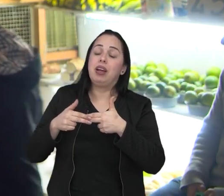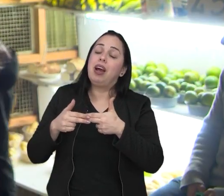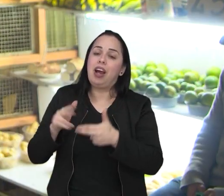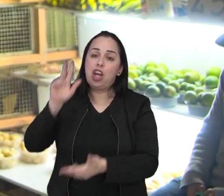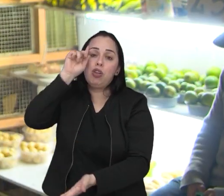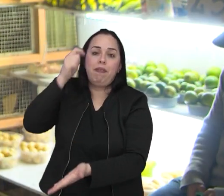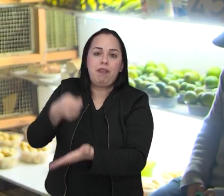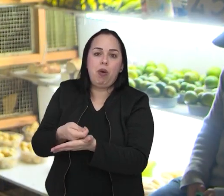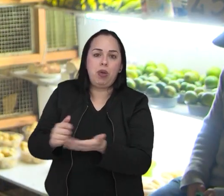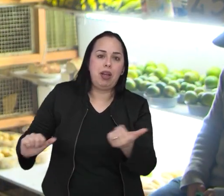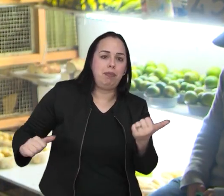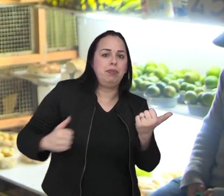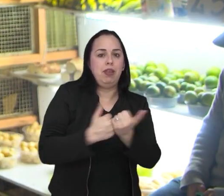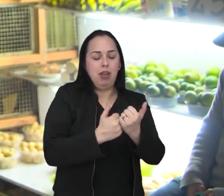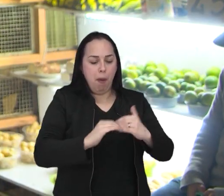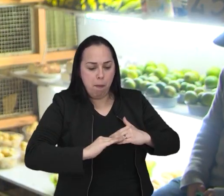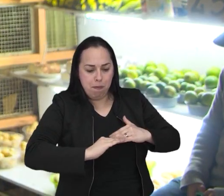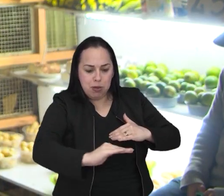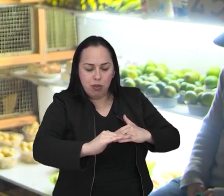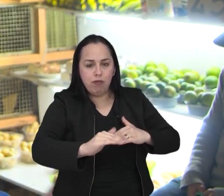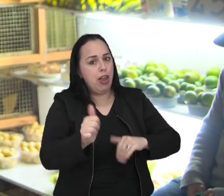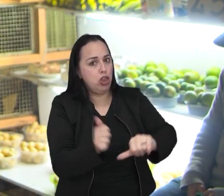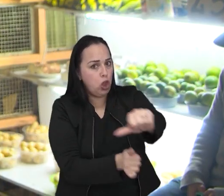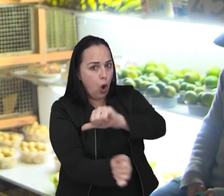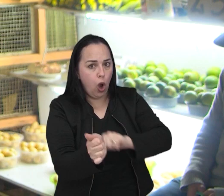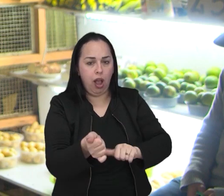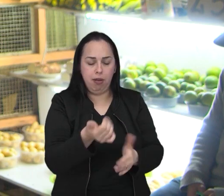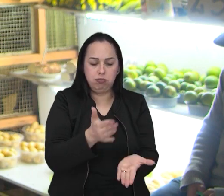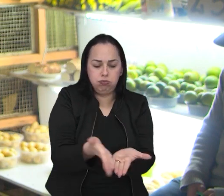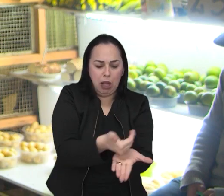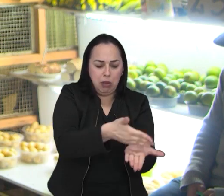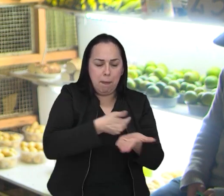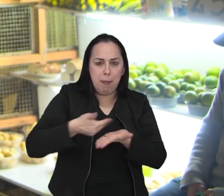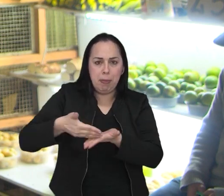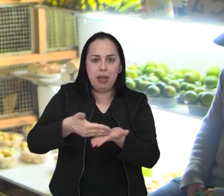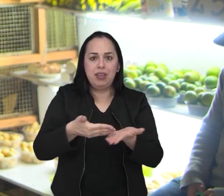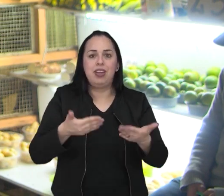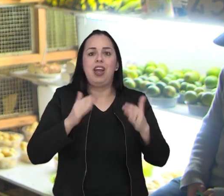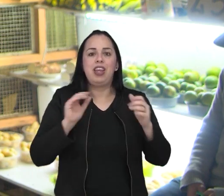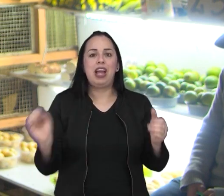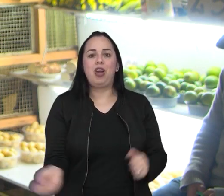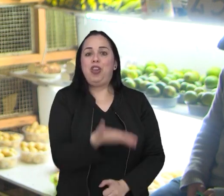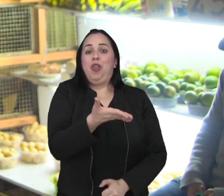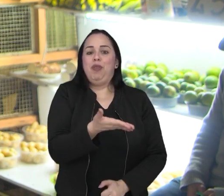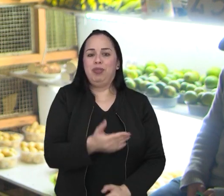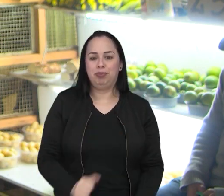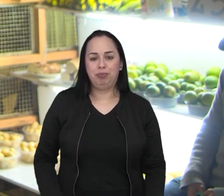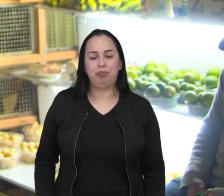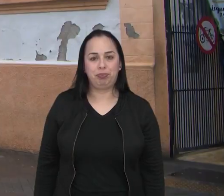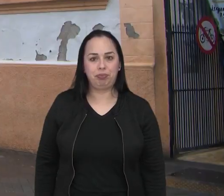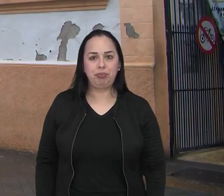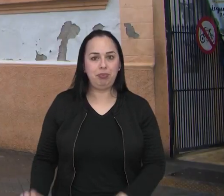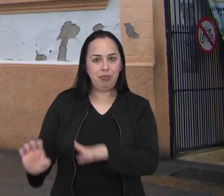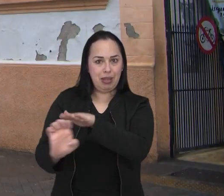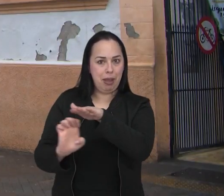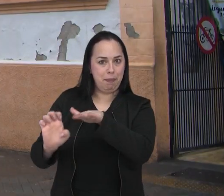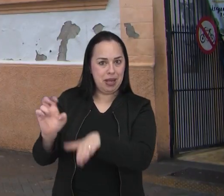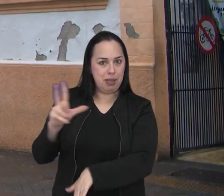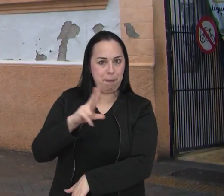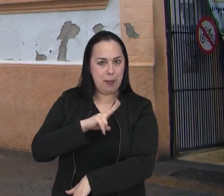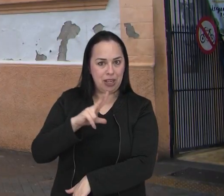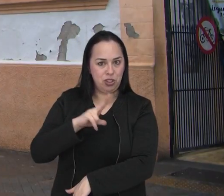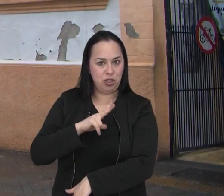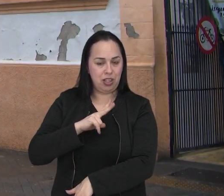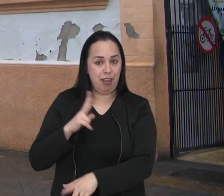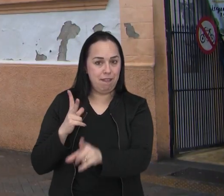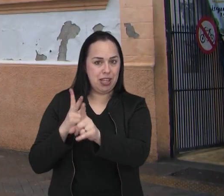essa intervenção e vai trocar piso, vai, enfim, fazer toda a infraestrutura e a gente vai ter um novo mercado municipal. A empresa